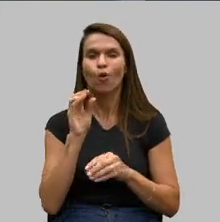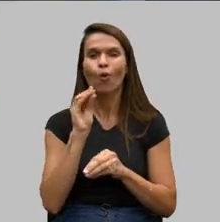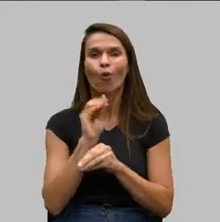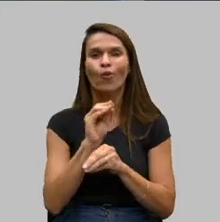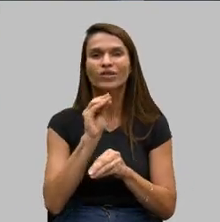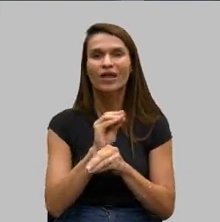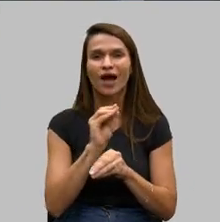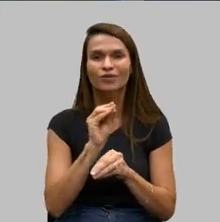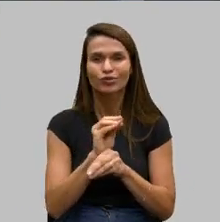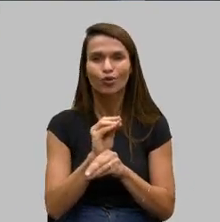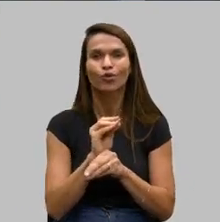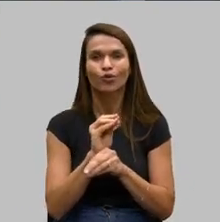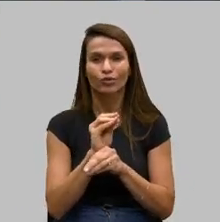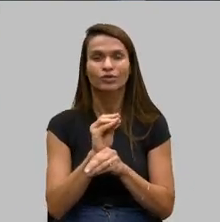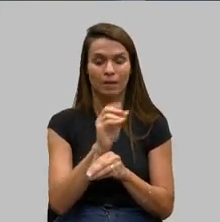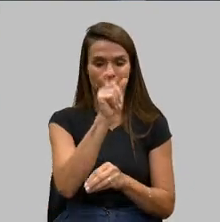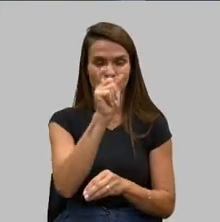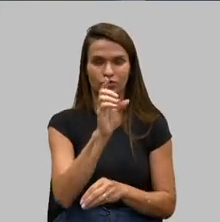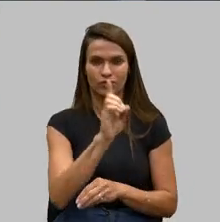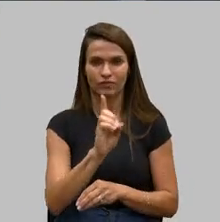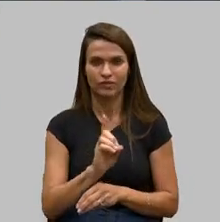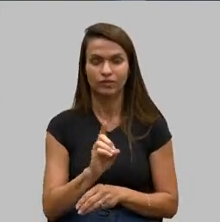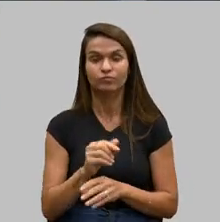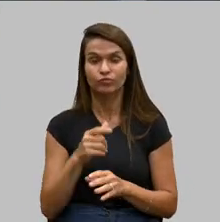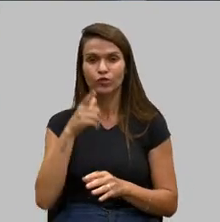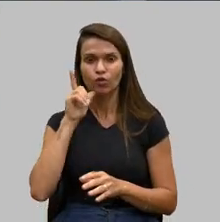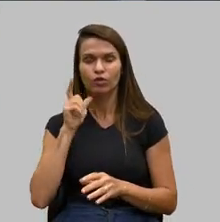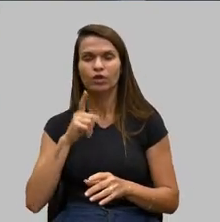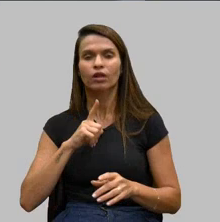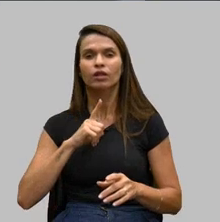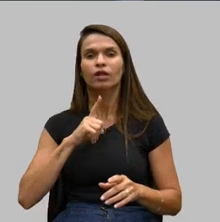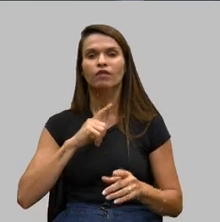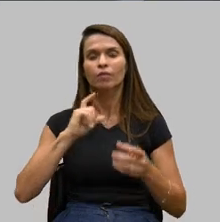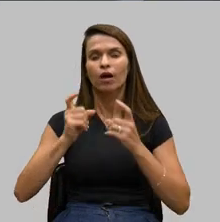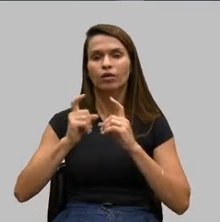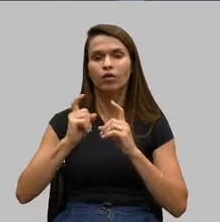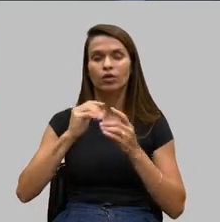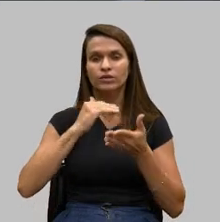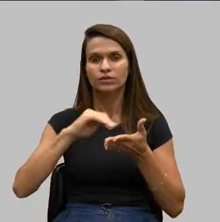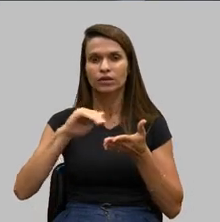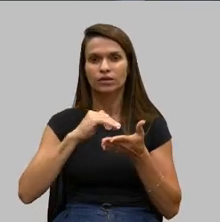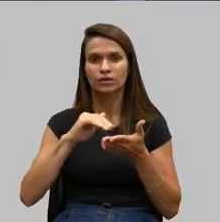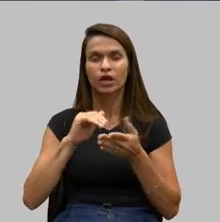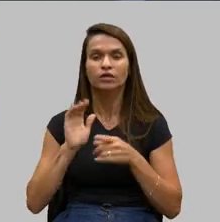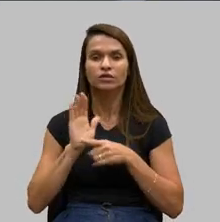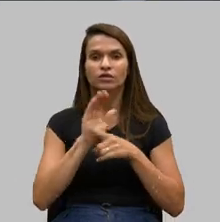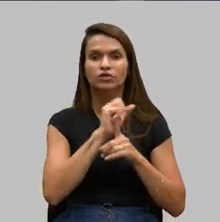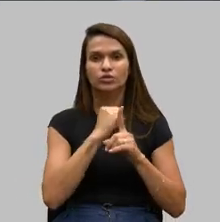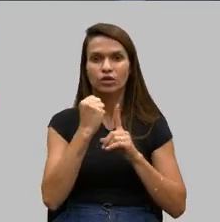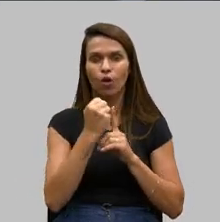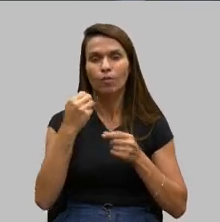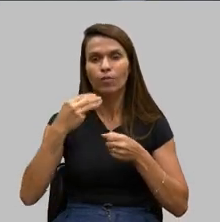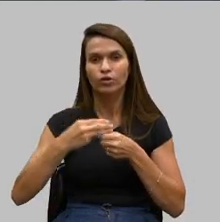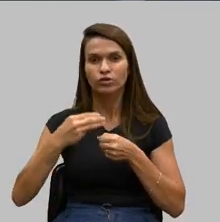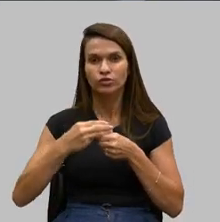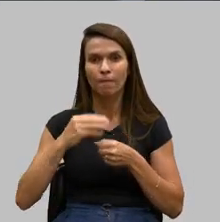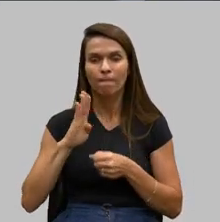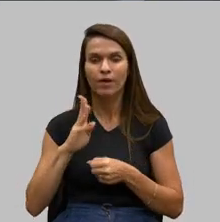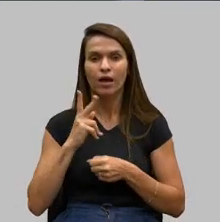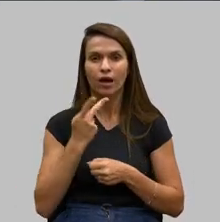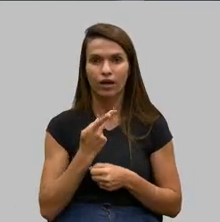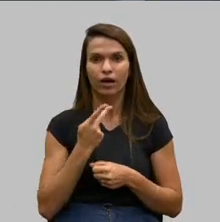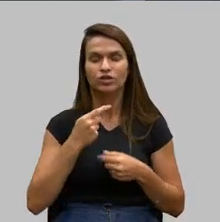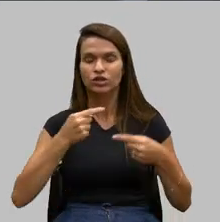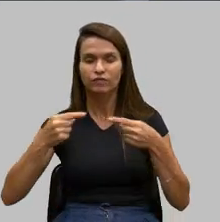eh Ontem mesmo eu tive uma reunião com a Secretária de Assistência Social do município de Belo Horizonte a gente estava